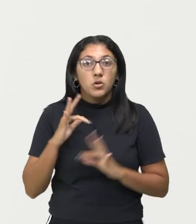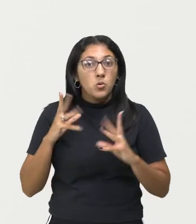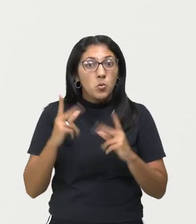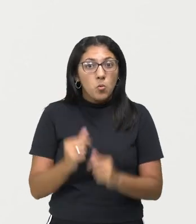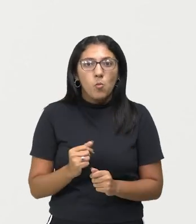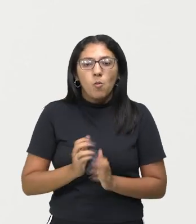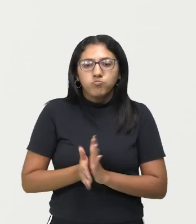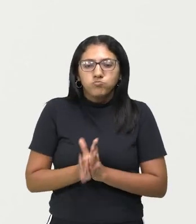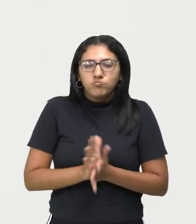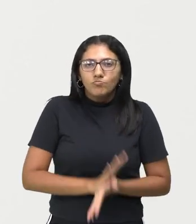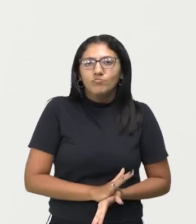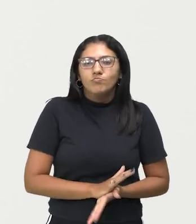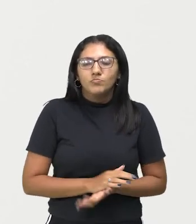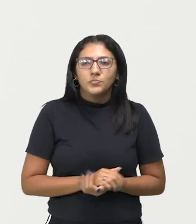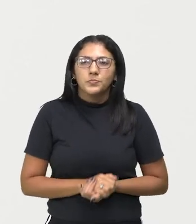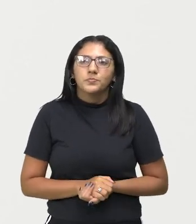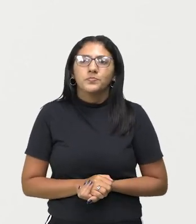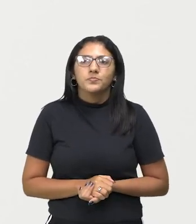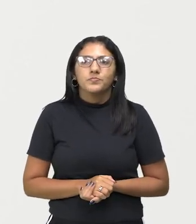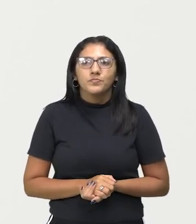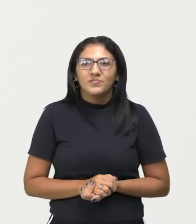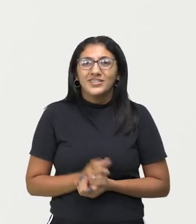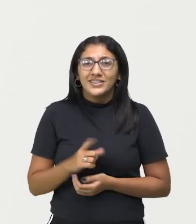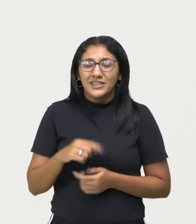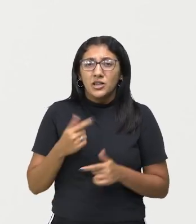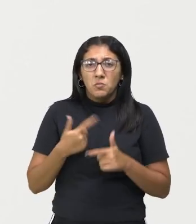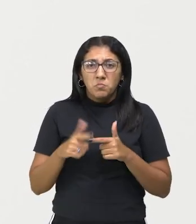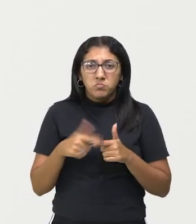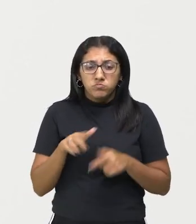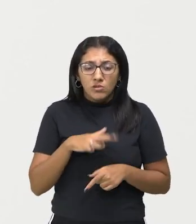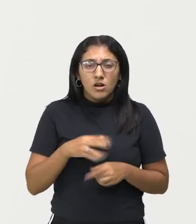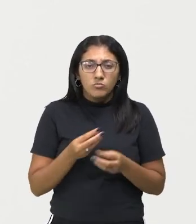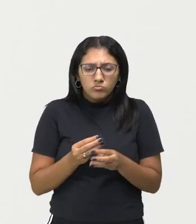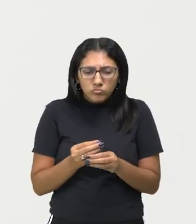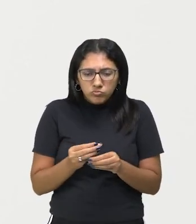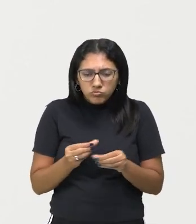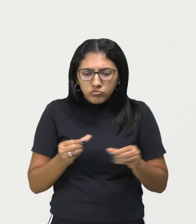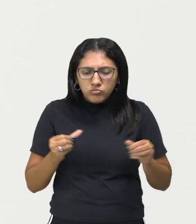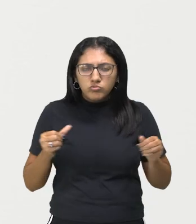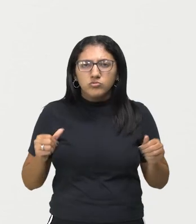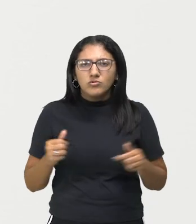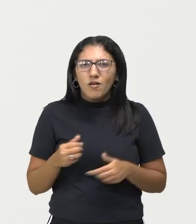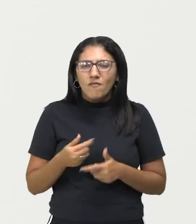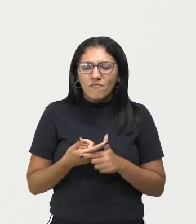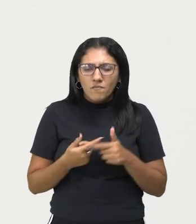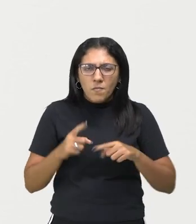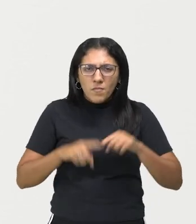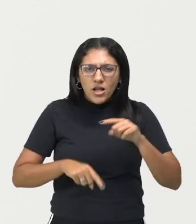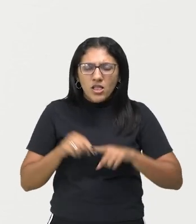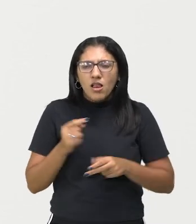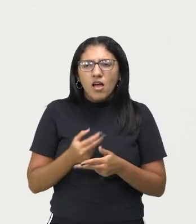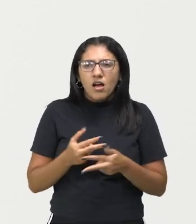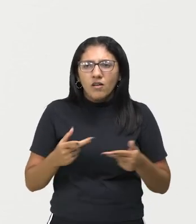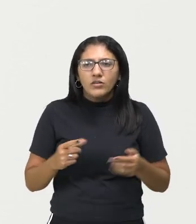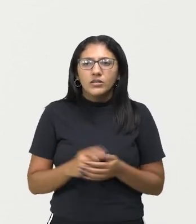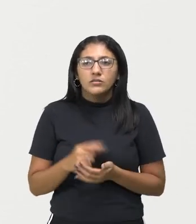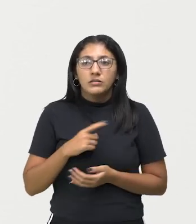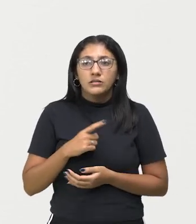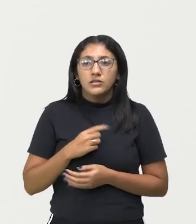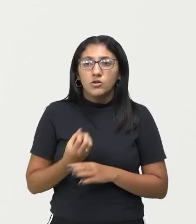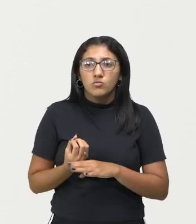e uma flora da região. E a decomposição desse material que está lá embaixo e também acaba gerando o chamado